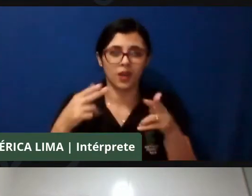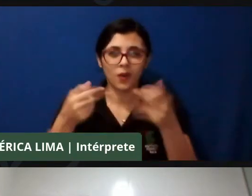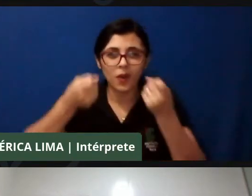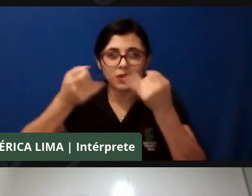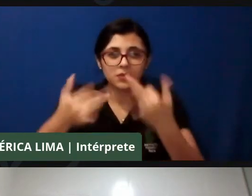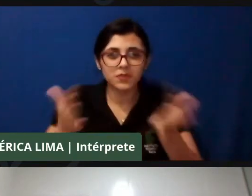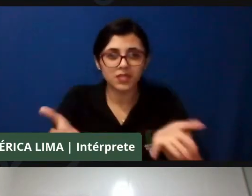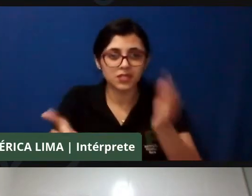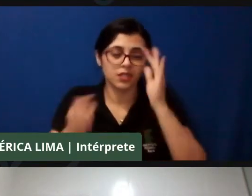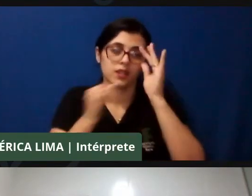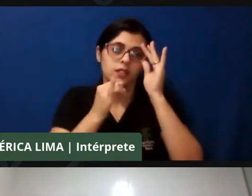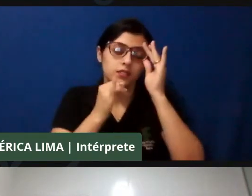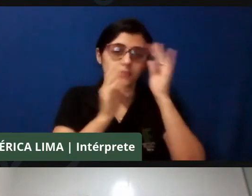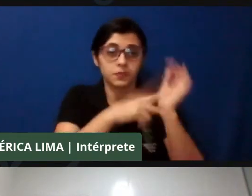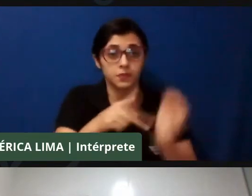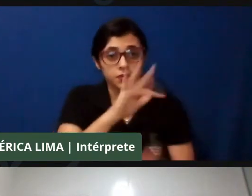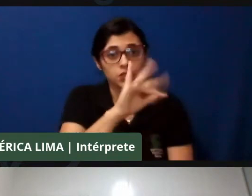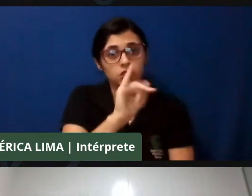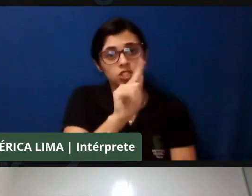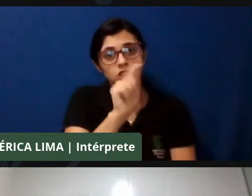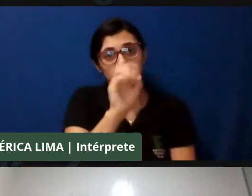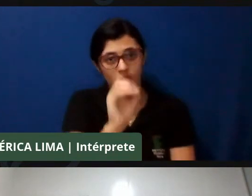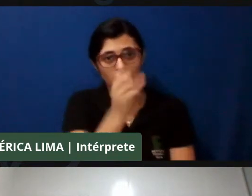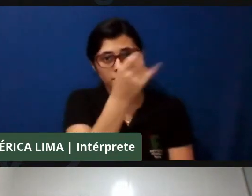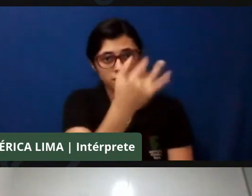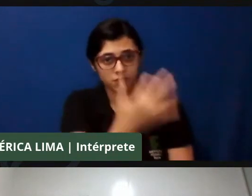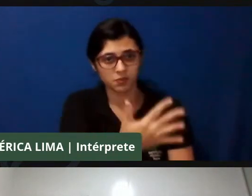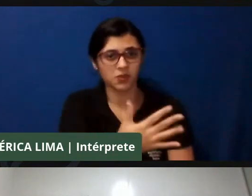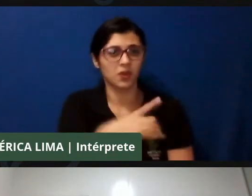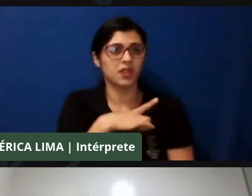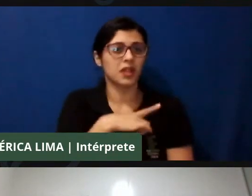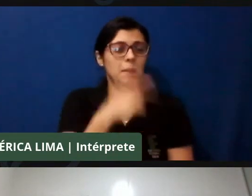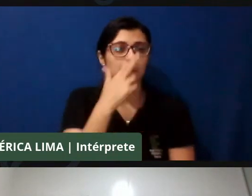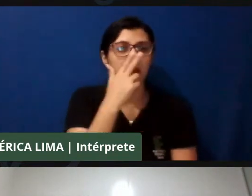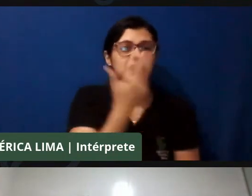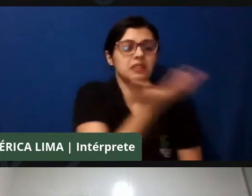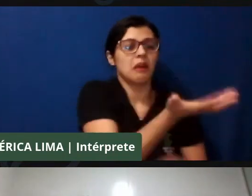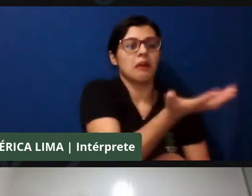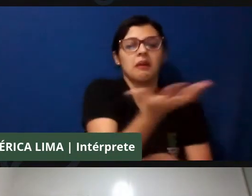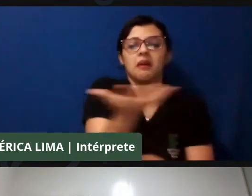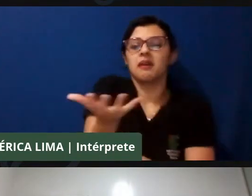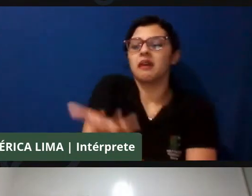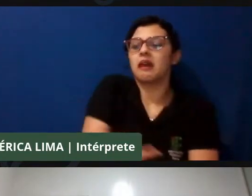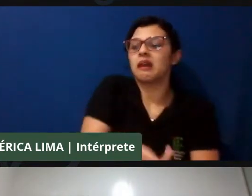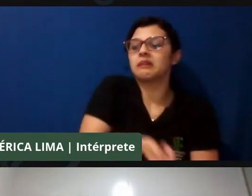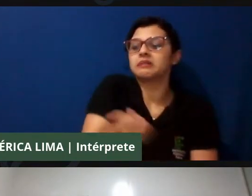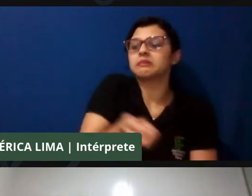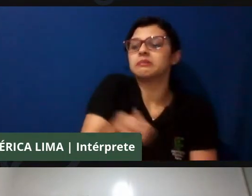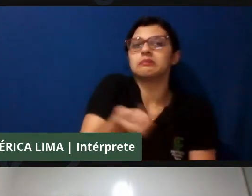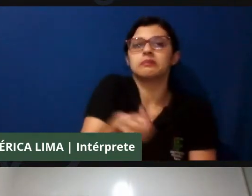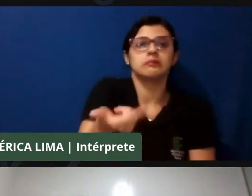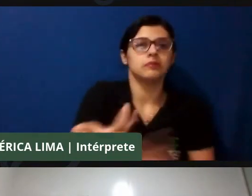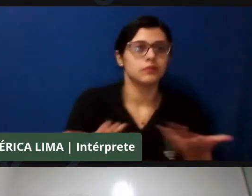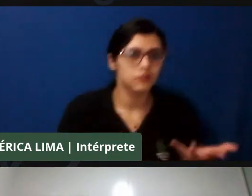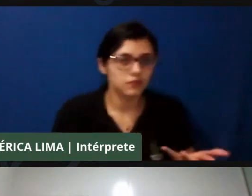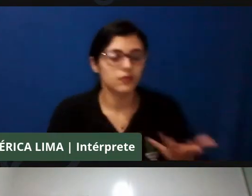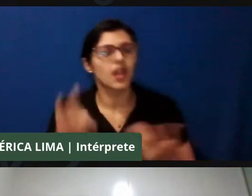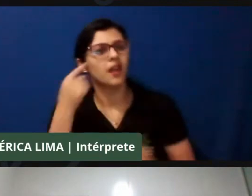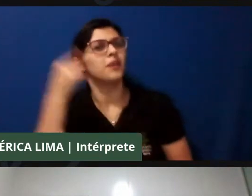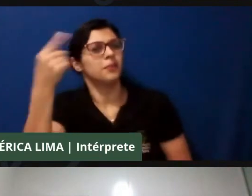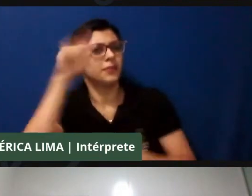Tiago até falou, né, de migalhas, e a gente consegue pensar no estado da Bahia de como que a gente